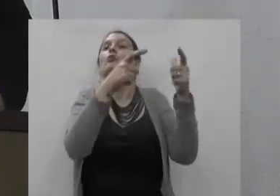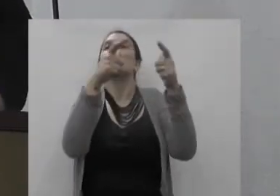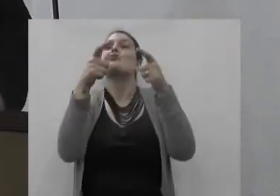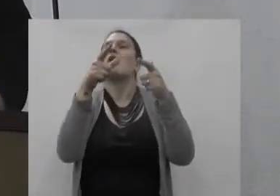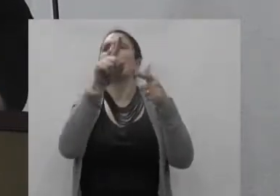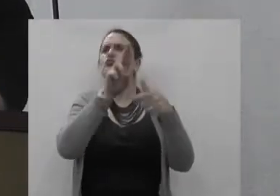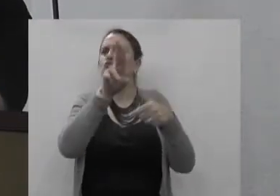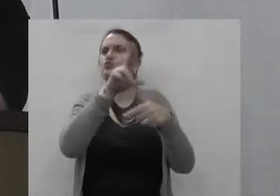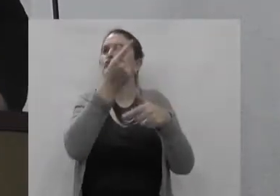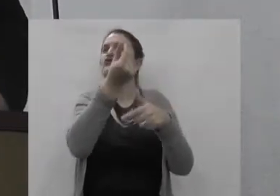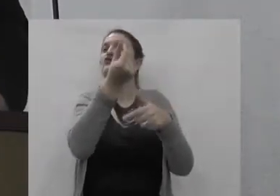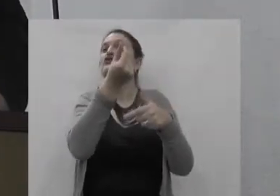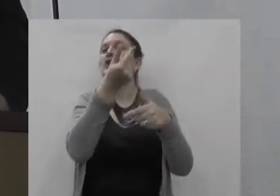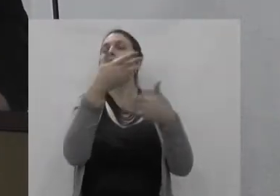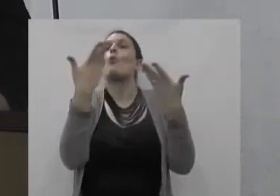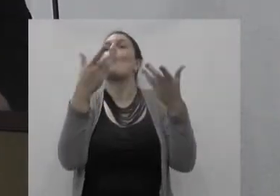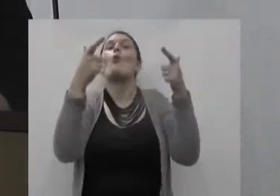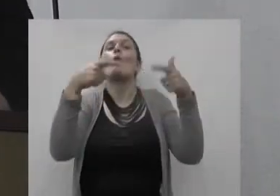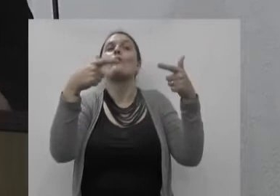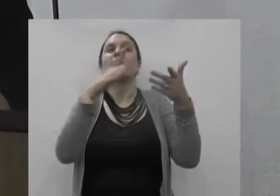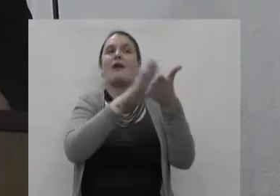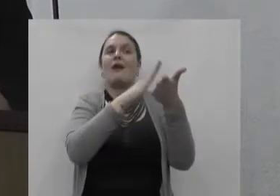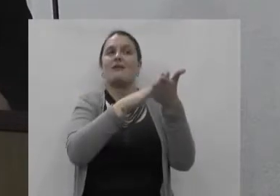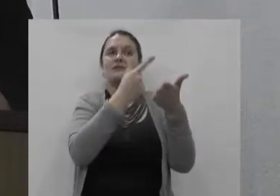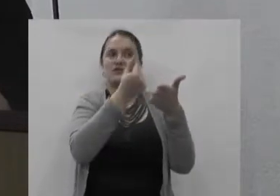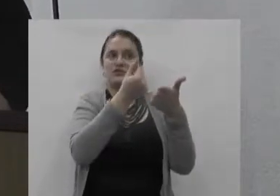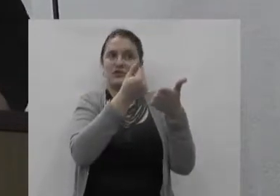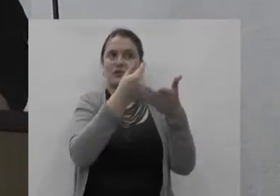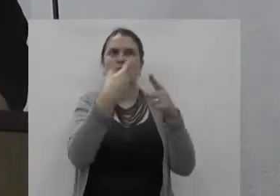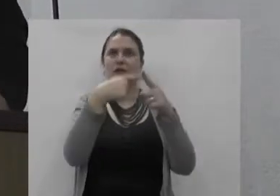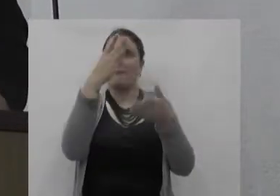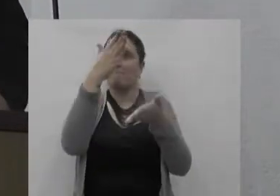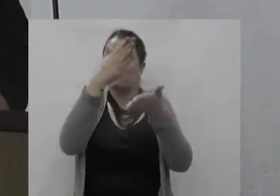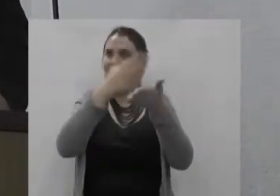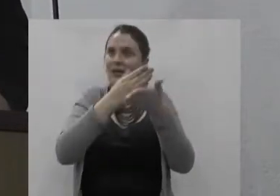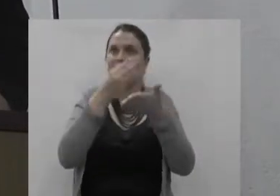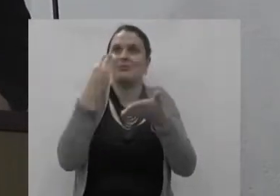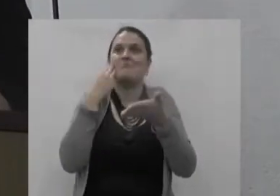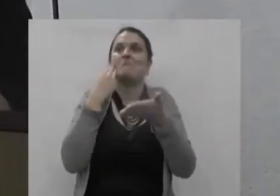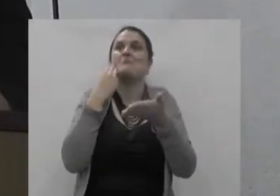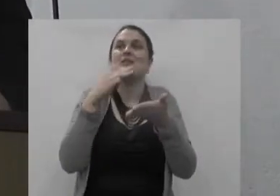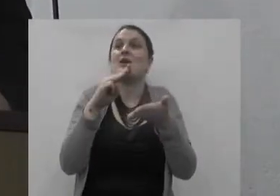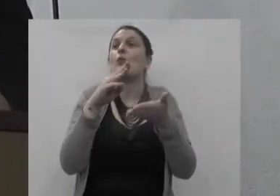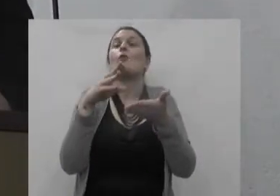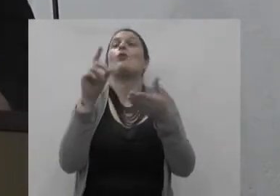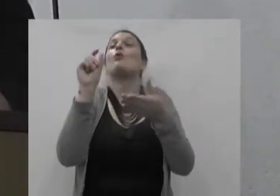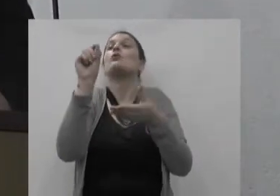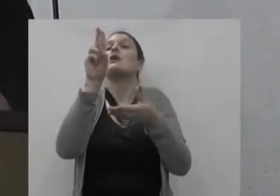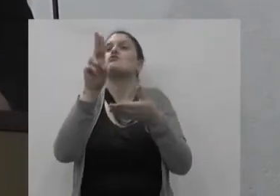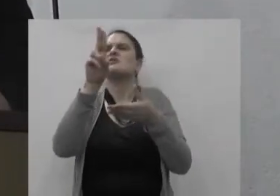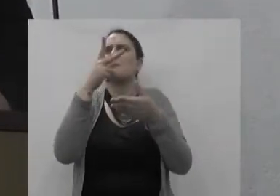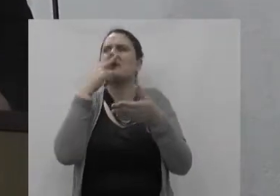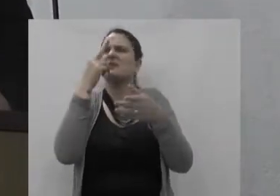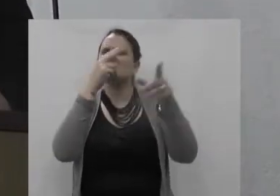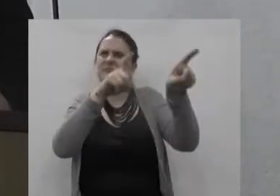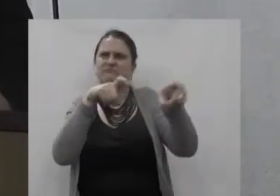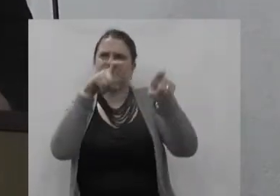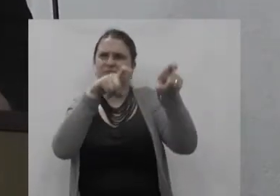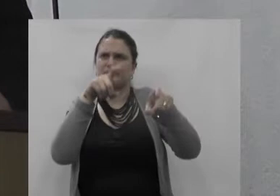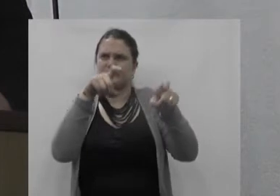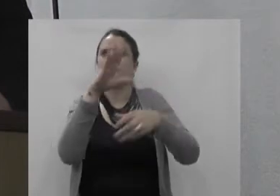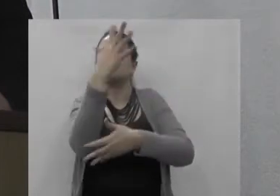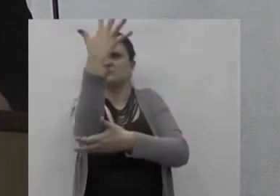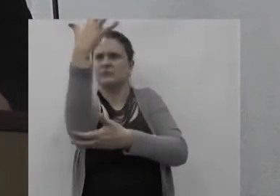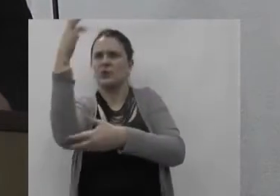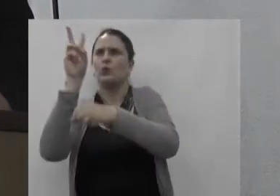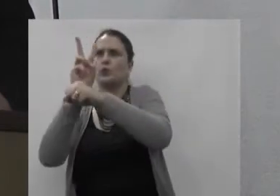que esse montante está sendo aplicado e qual o direcionamento que está sendo dado para este